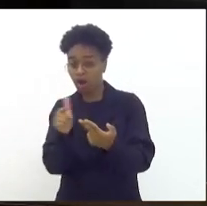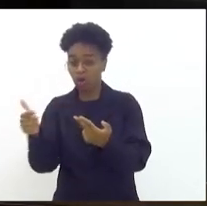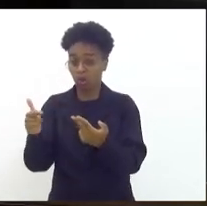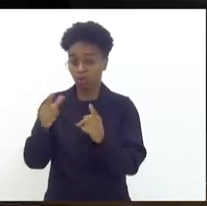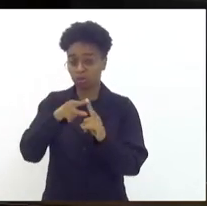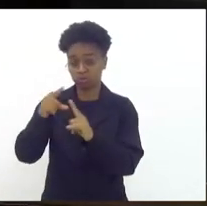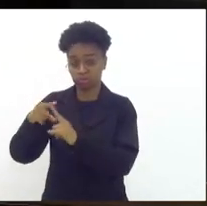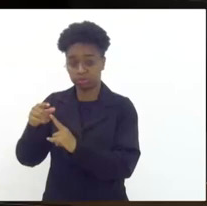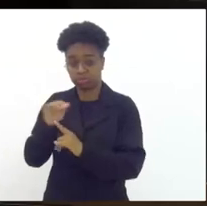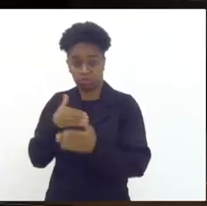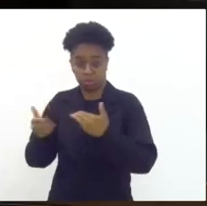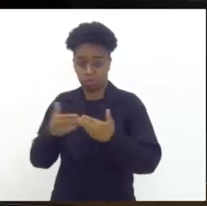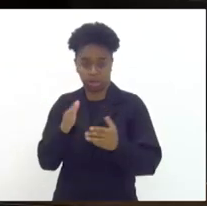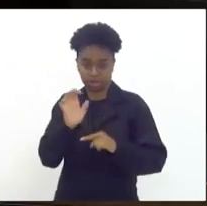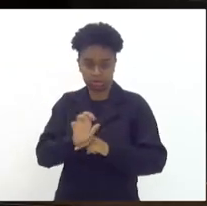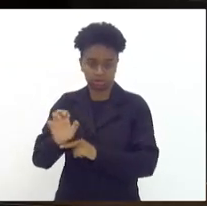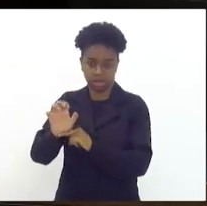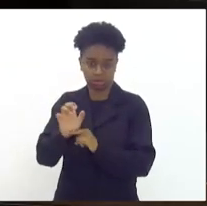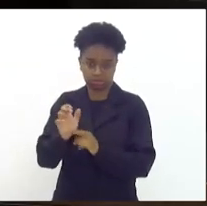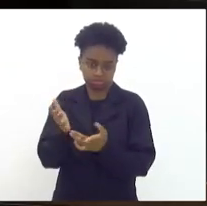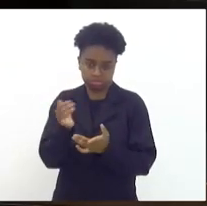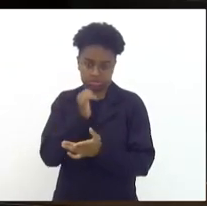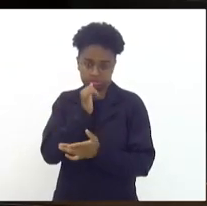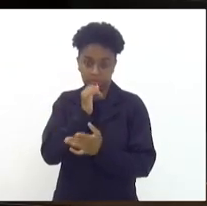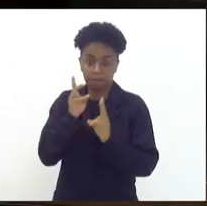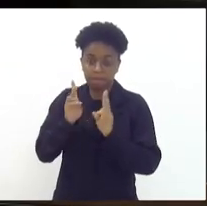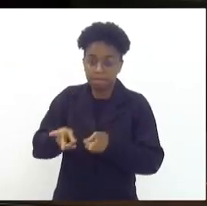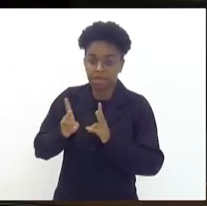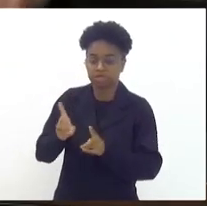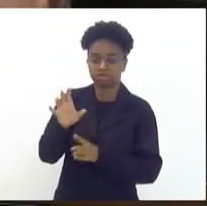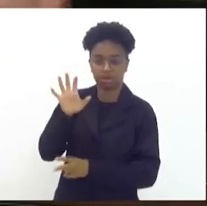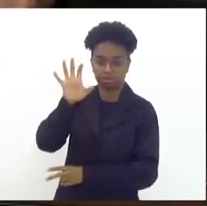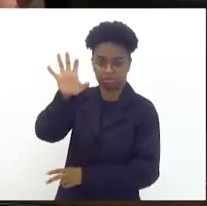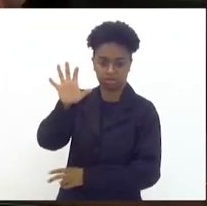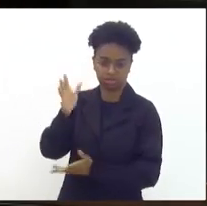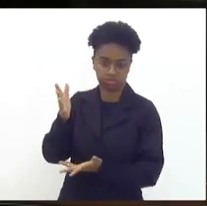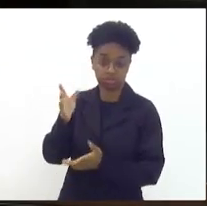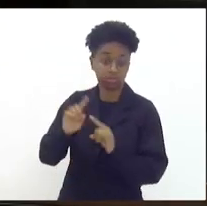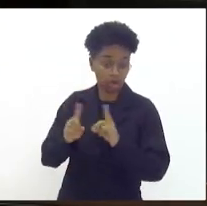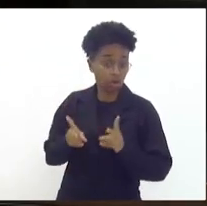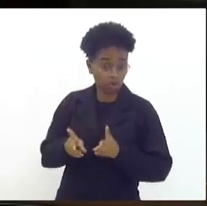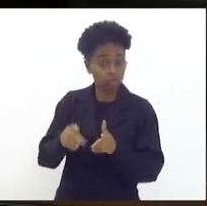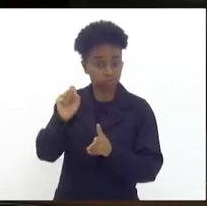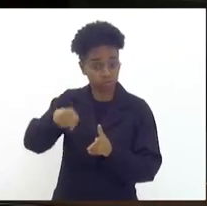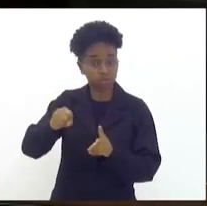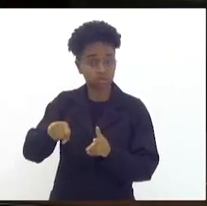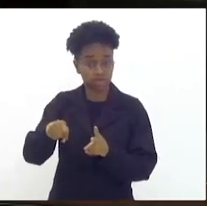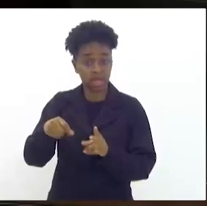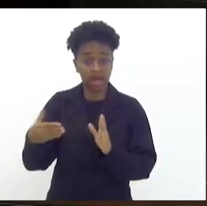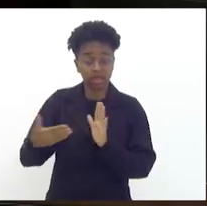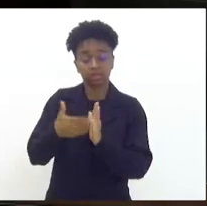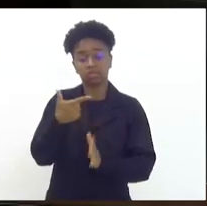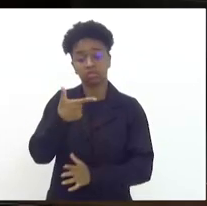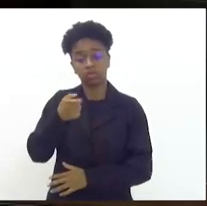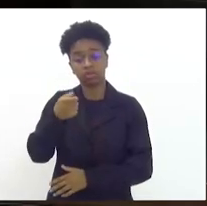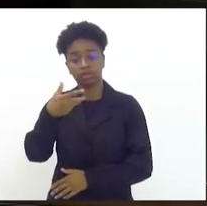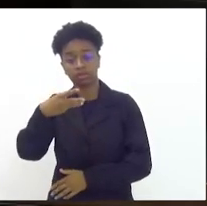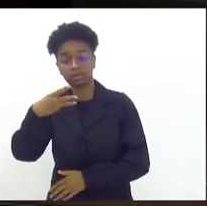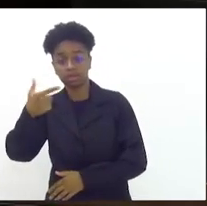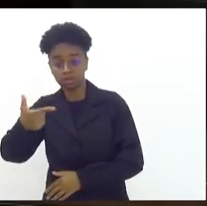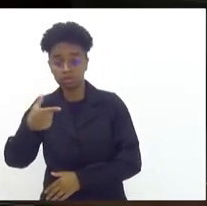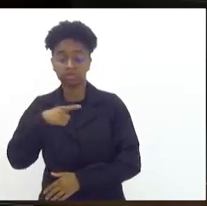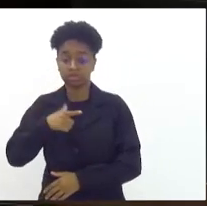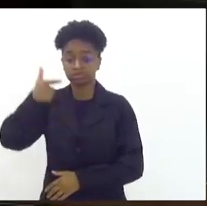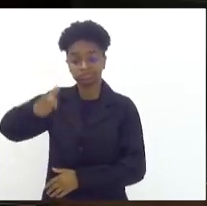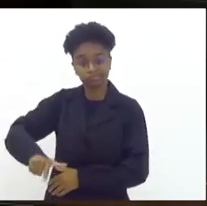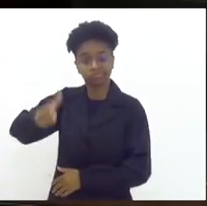de um estado Qualquer que seja da mesma região por exemplo Claro que vai continuar e vai continuar até 2032 concedendo o